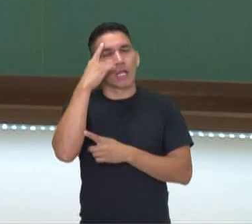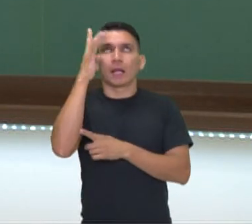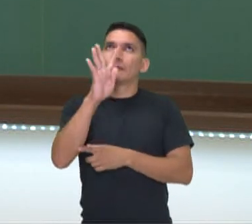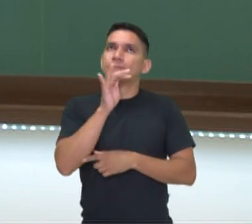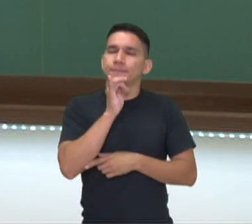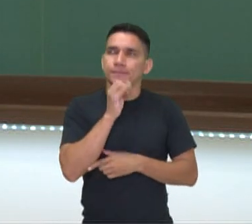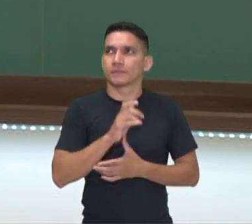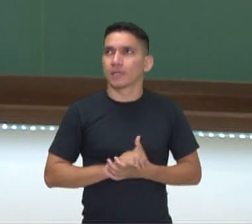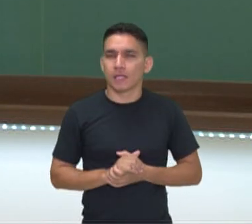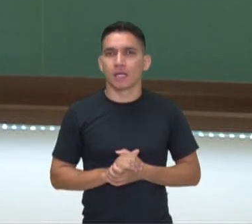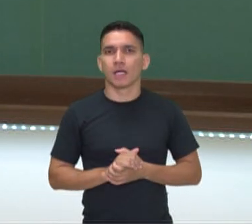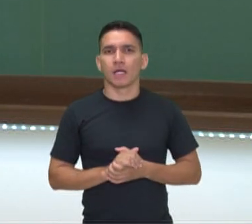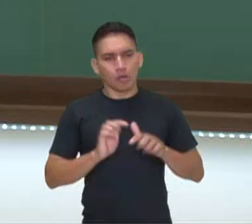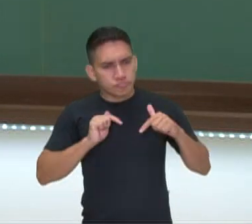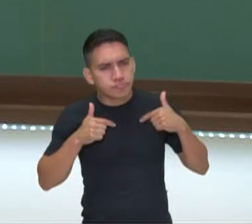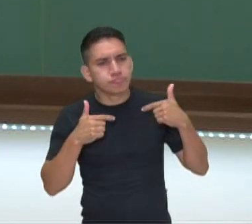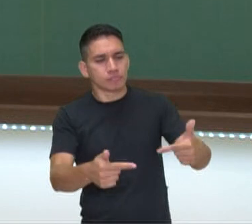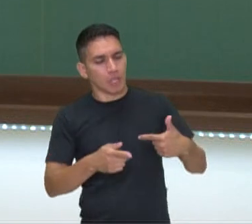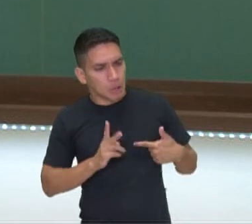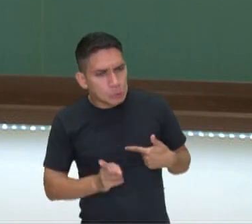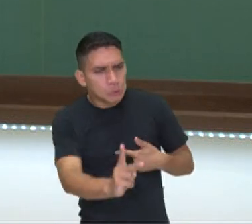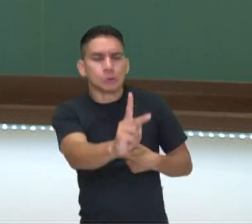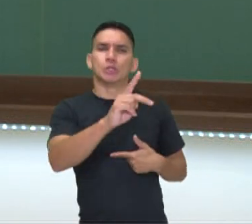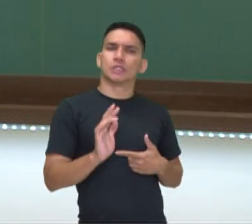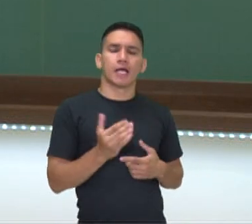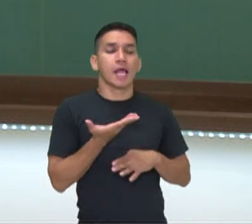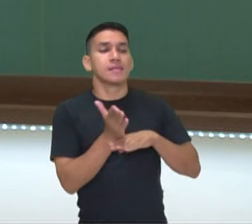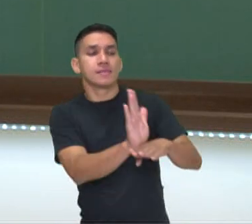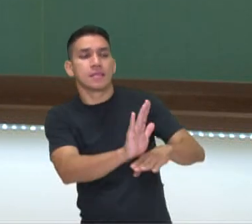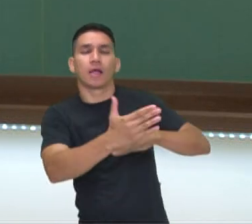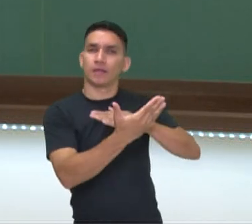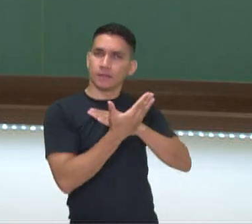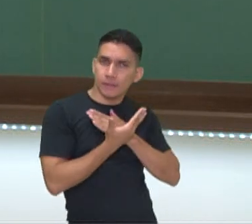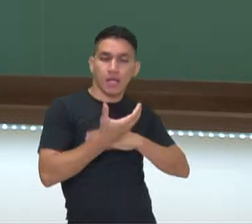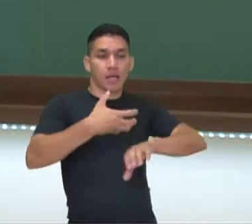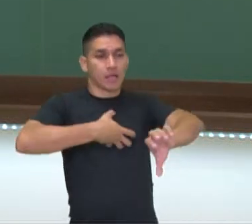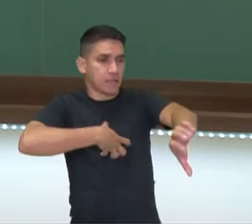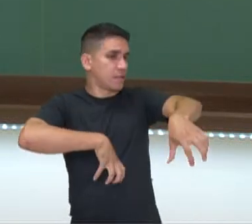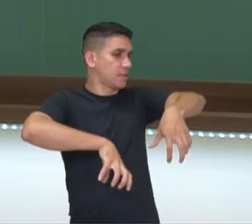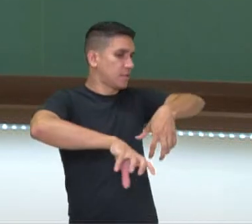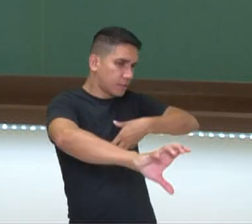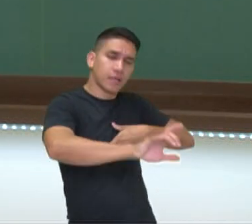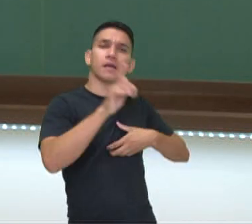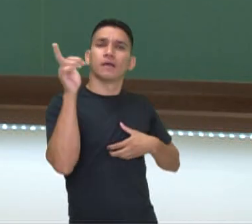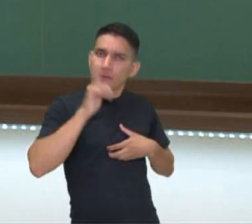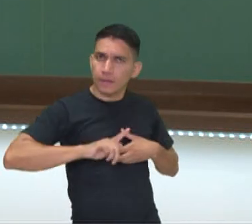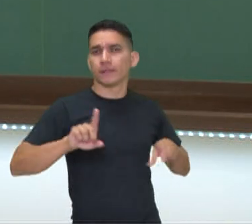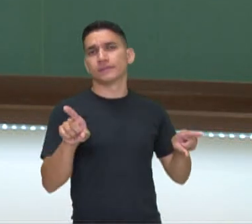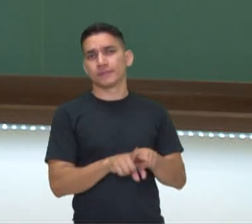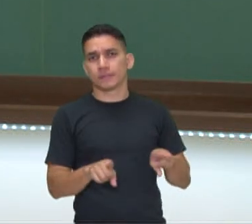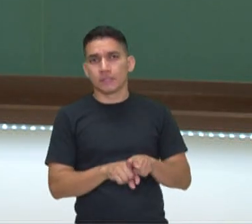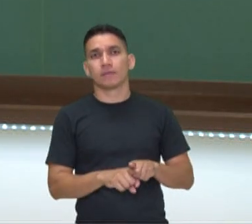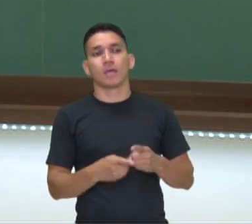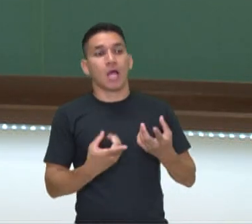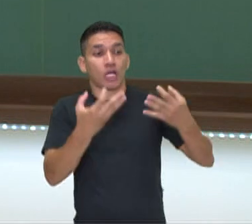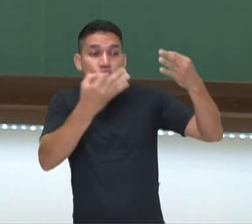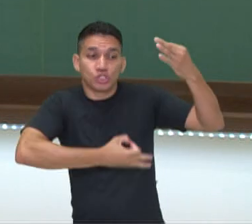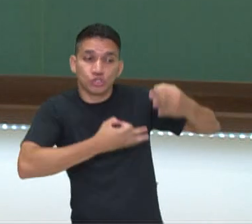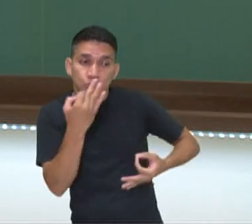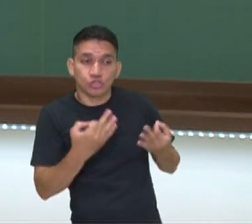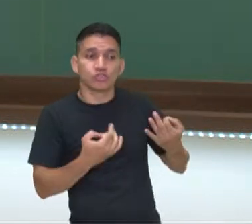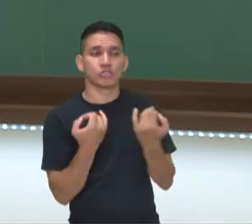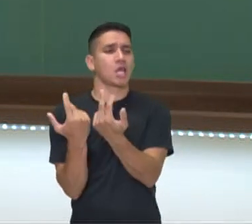a perseverança, a solidariedade, a empatia, a capacidade de se colocar no lugar do outro, a justiça,